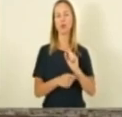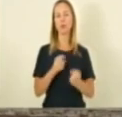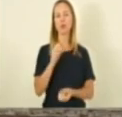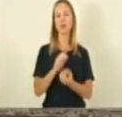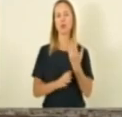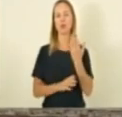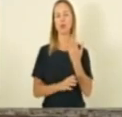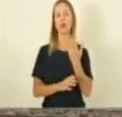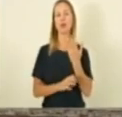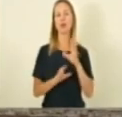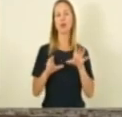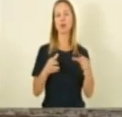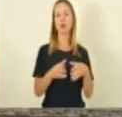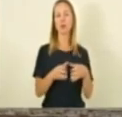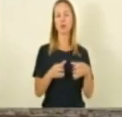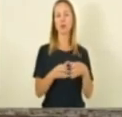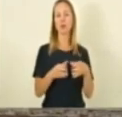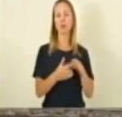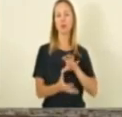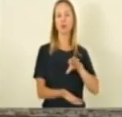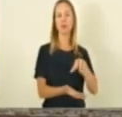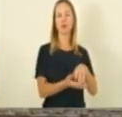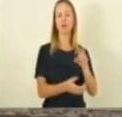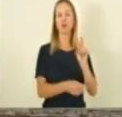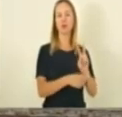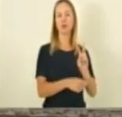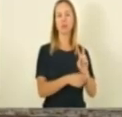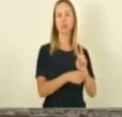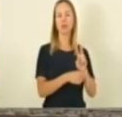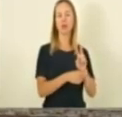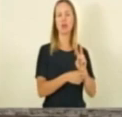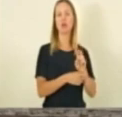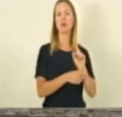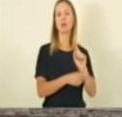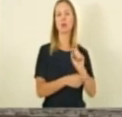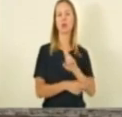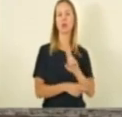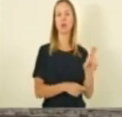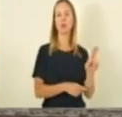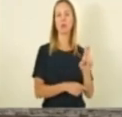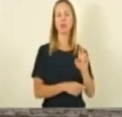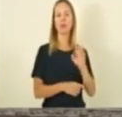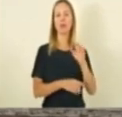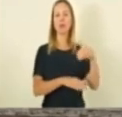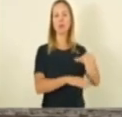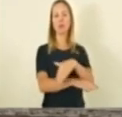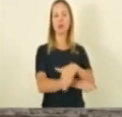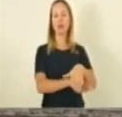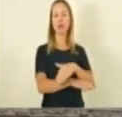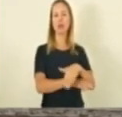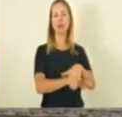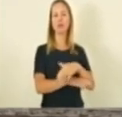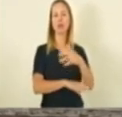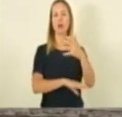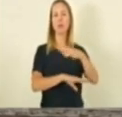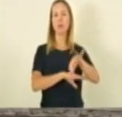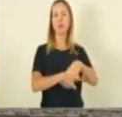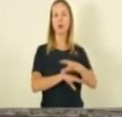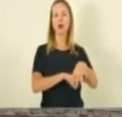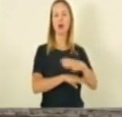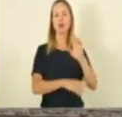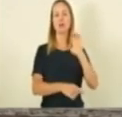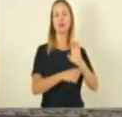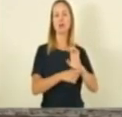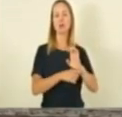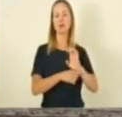criar a categoria de unidade de conservação denominada Estrada Parque Estadual. Publicado no Diário Digital do